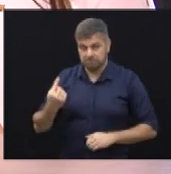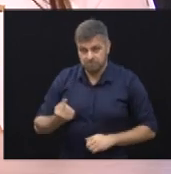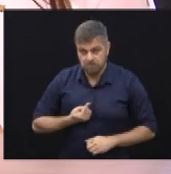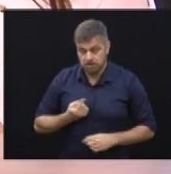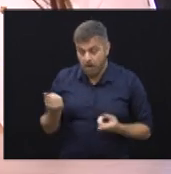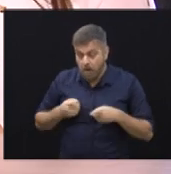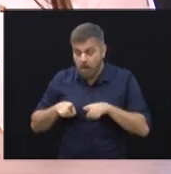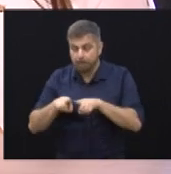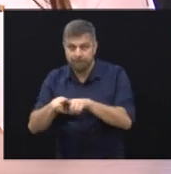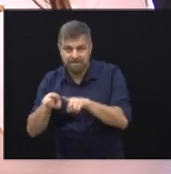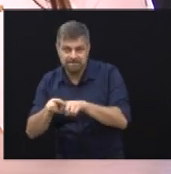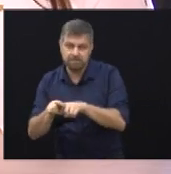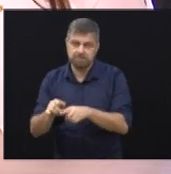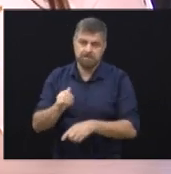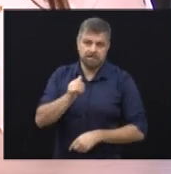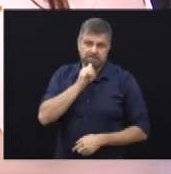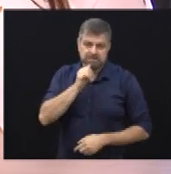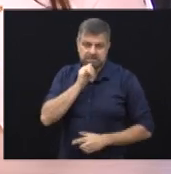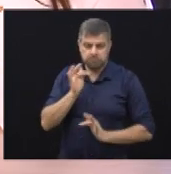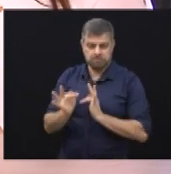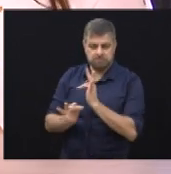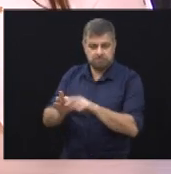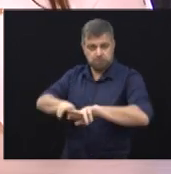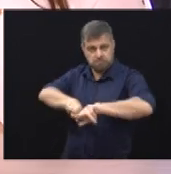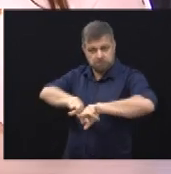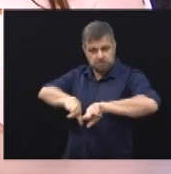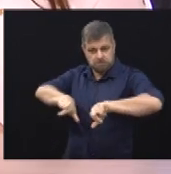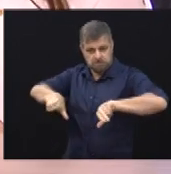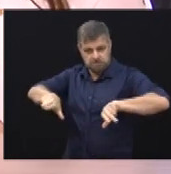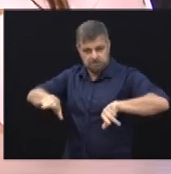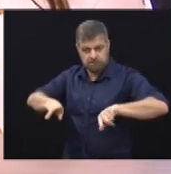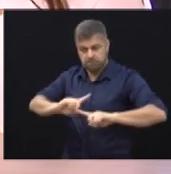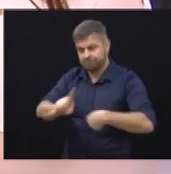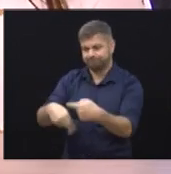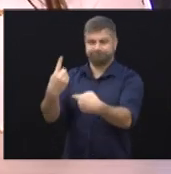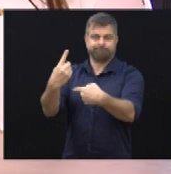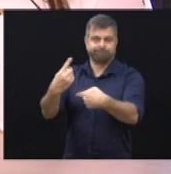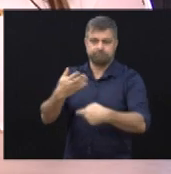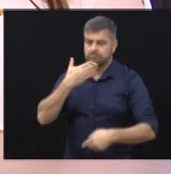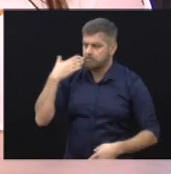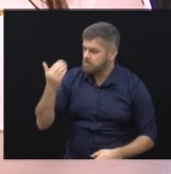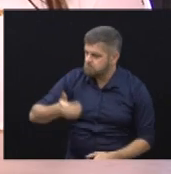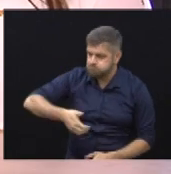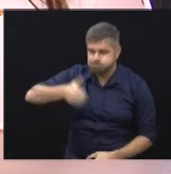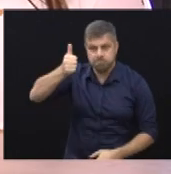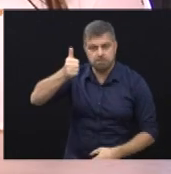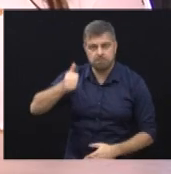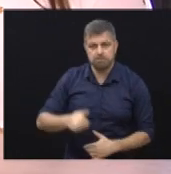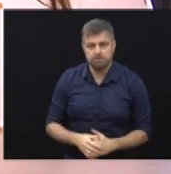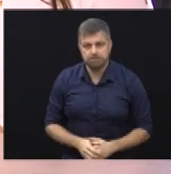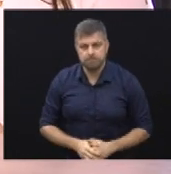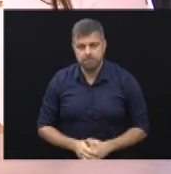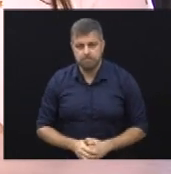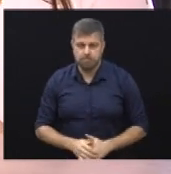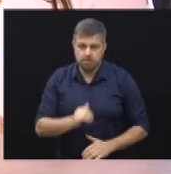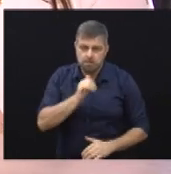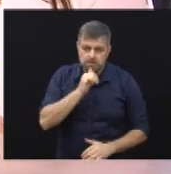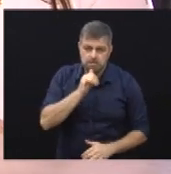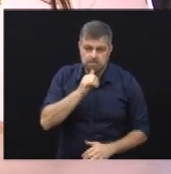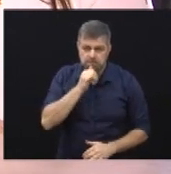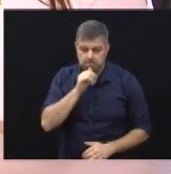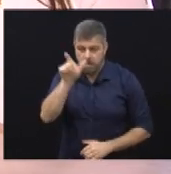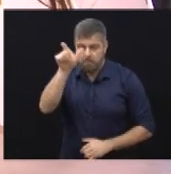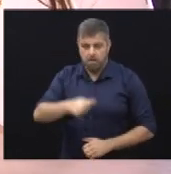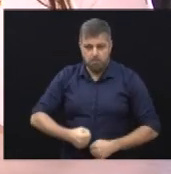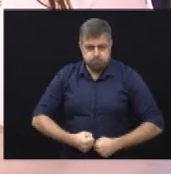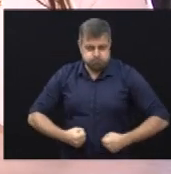gente tiver uma associação com outros tratamentos, a gente vai ter uma potencialização desse resultado, Então, por